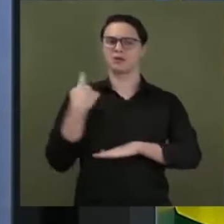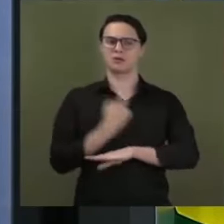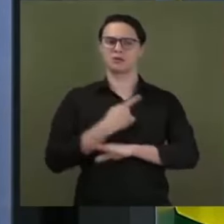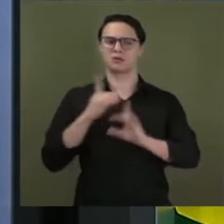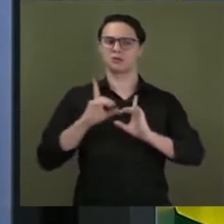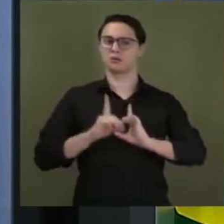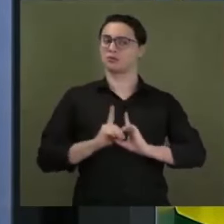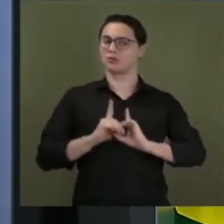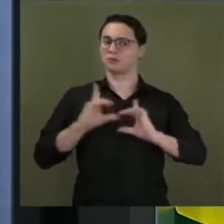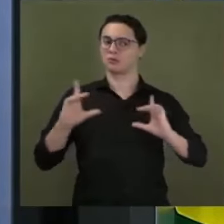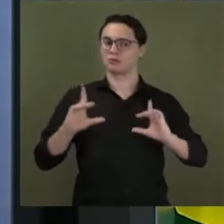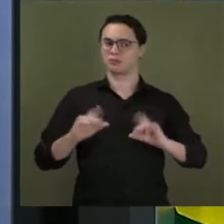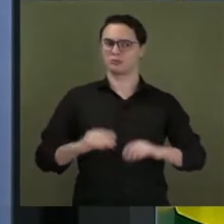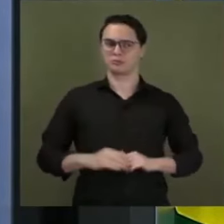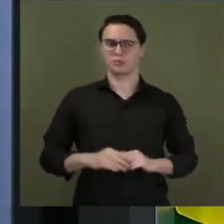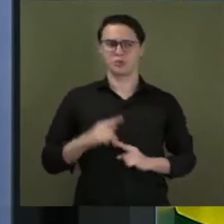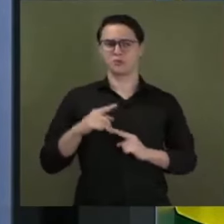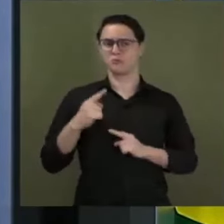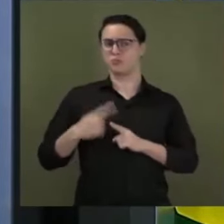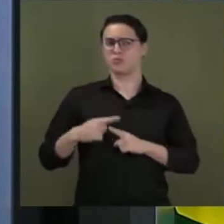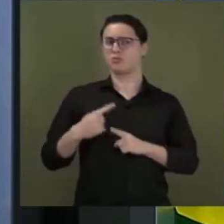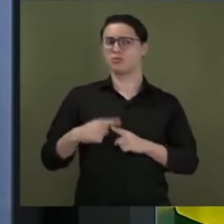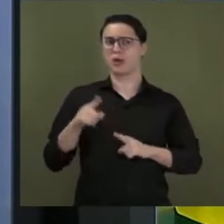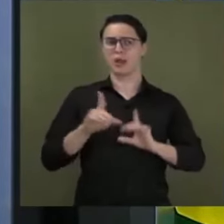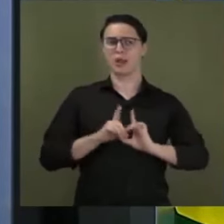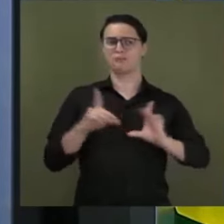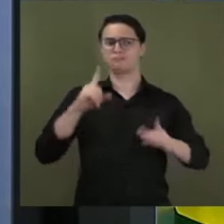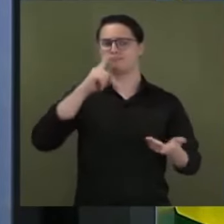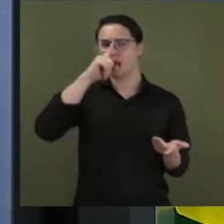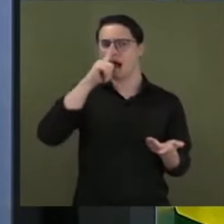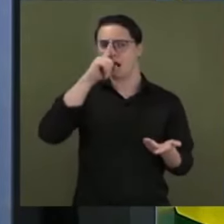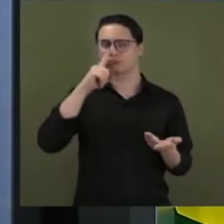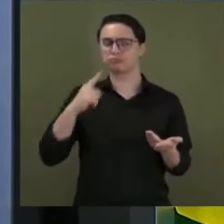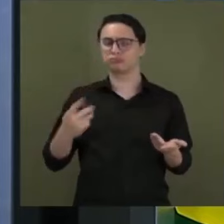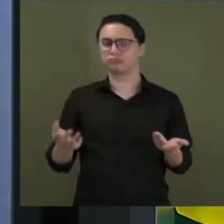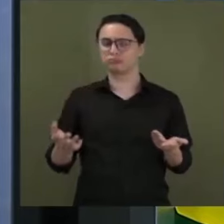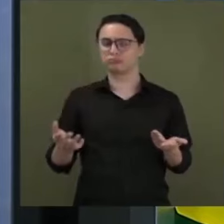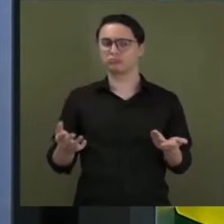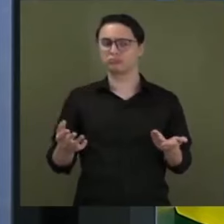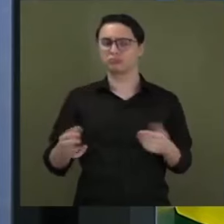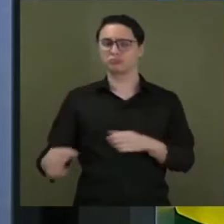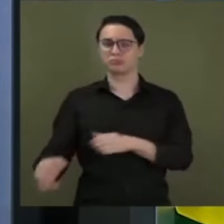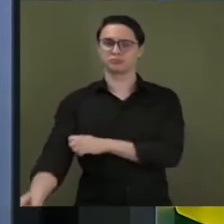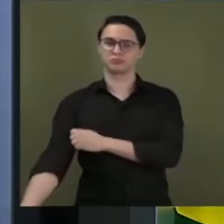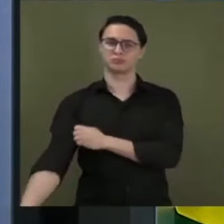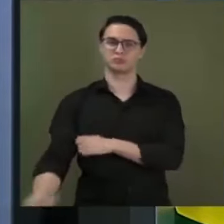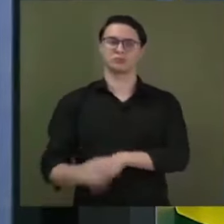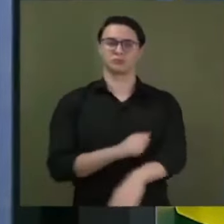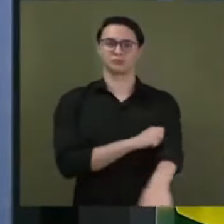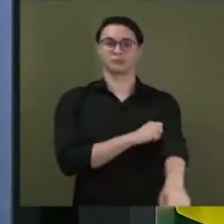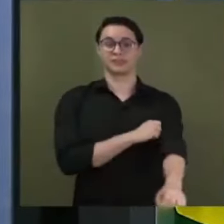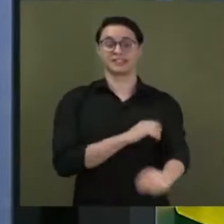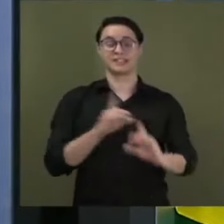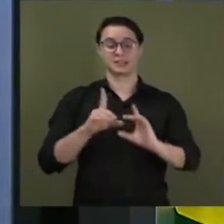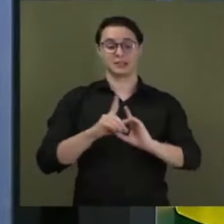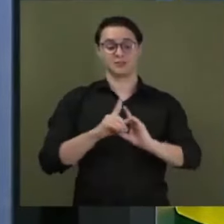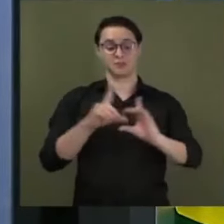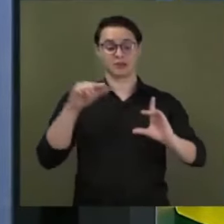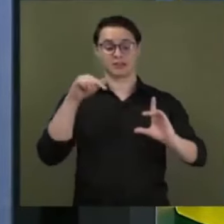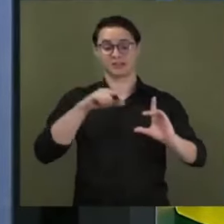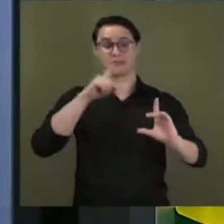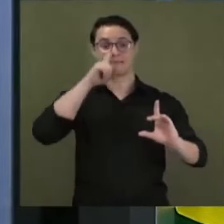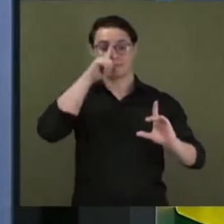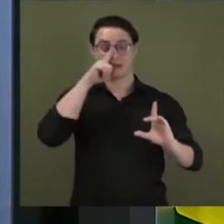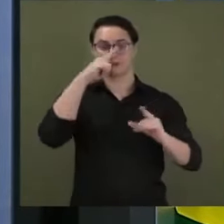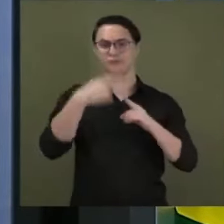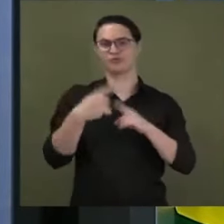democracia Por que que a democracia está em risco a democracia está em risco porque não se fizeram